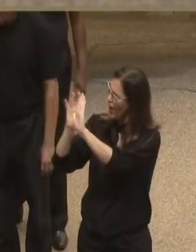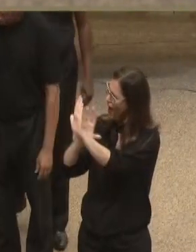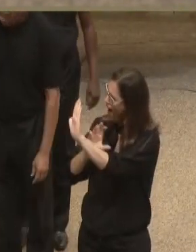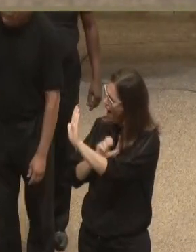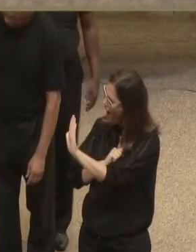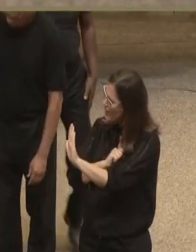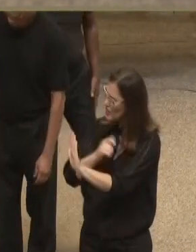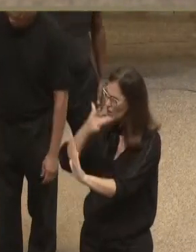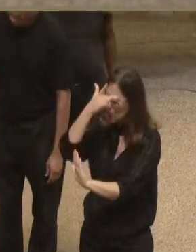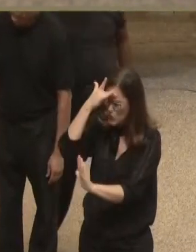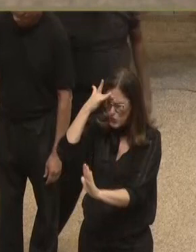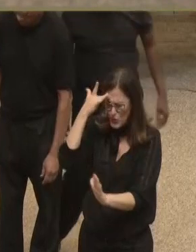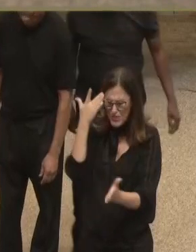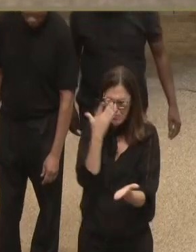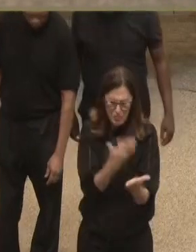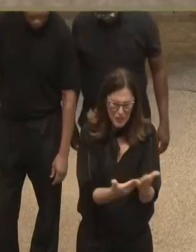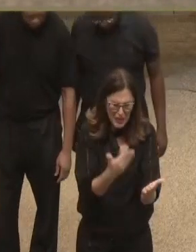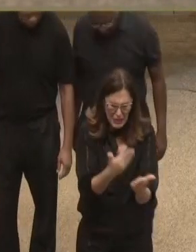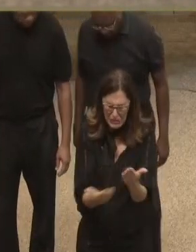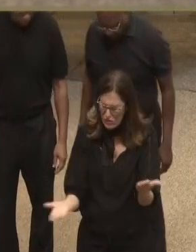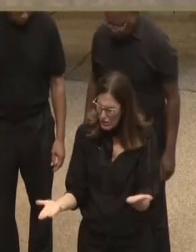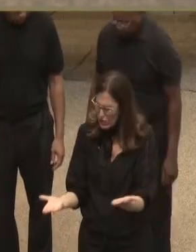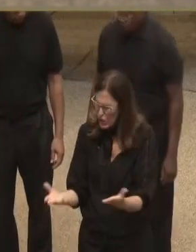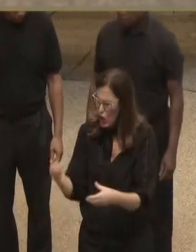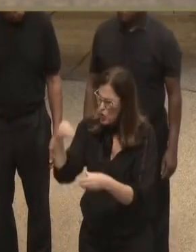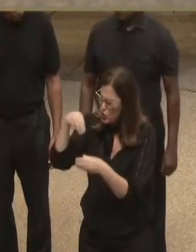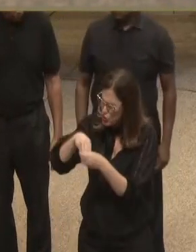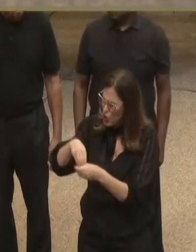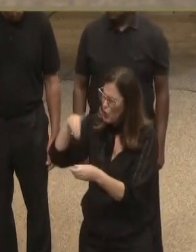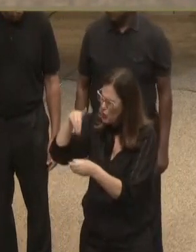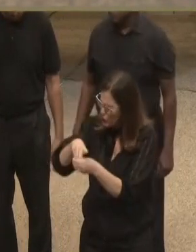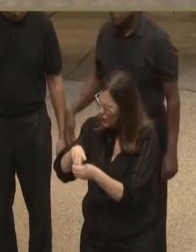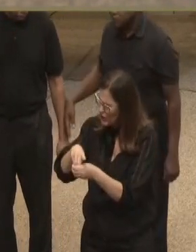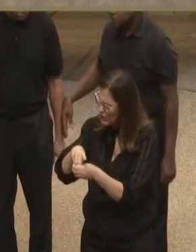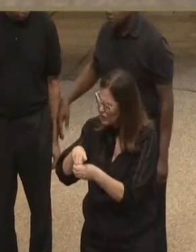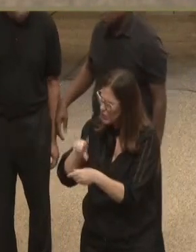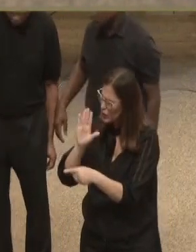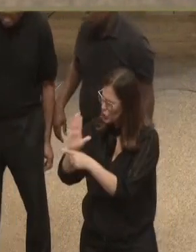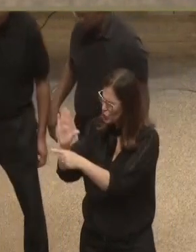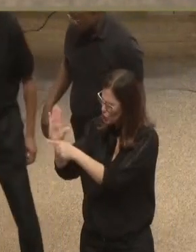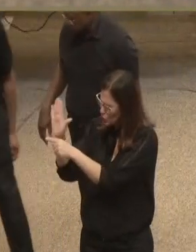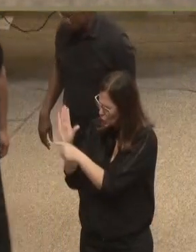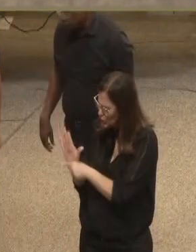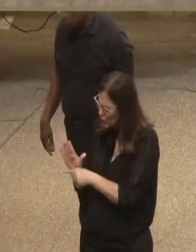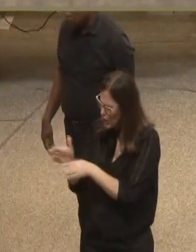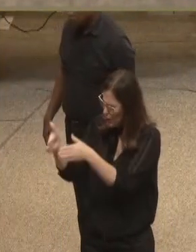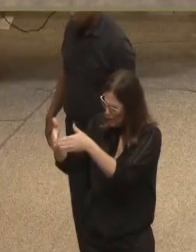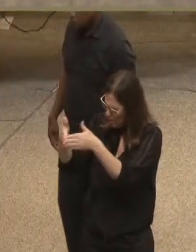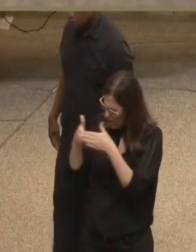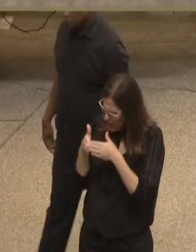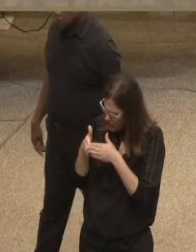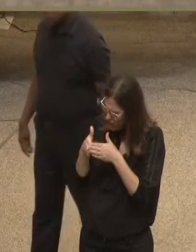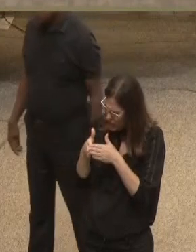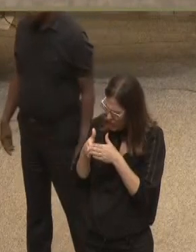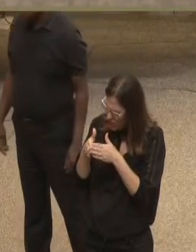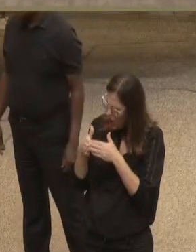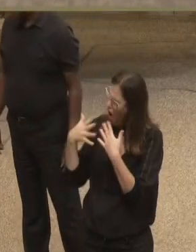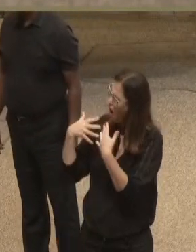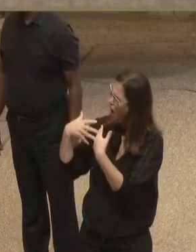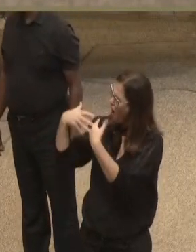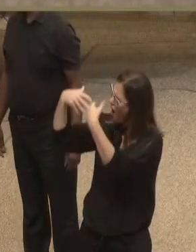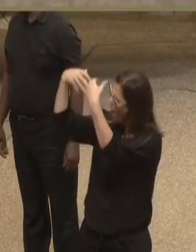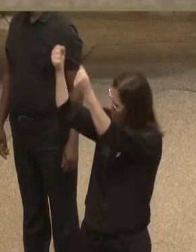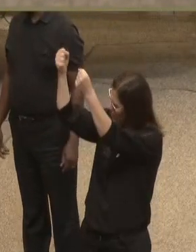às almas perdidas, Pai, com os nossos dízimos, com as nossas ofertas. E nós te pedimos que o Senhor possa recebê-los,